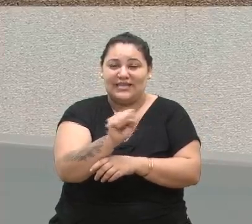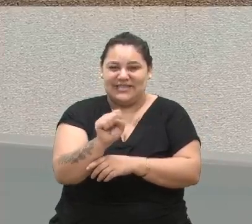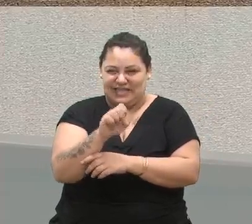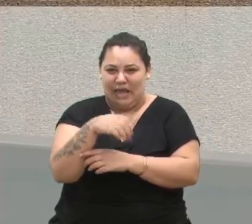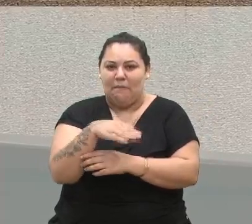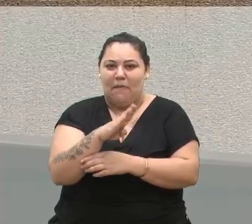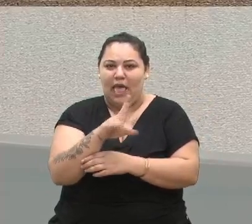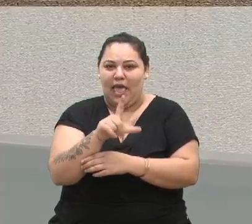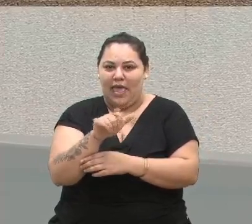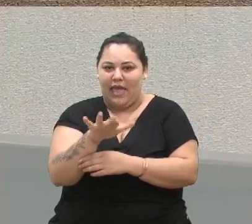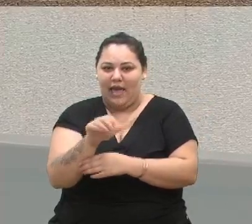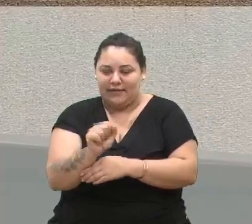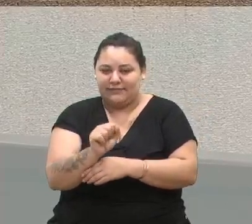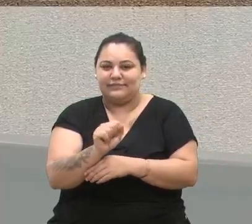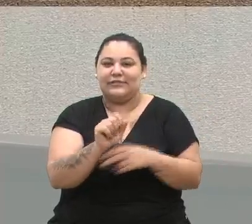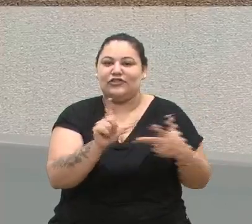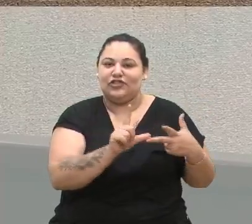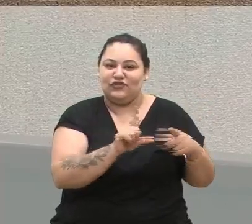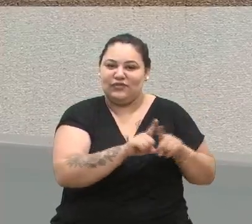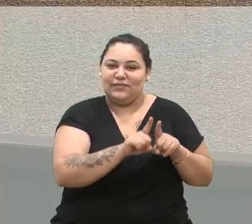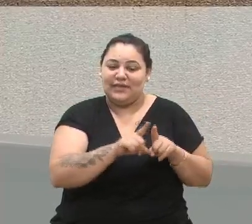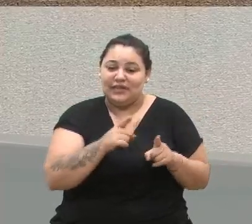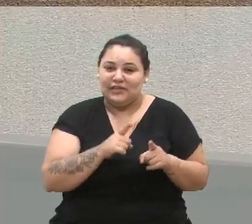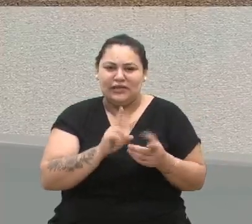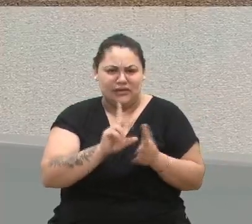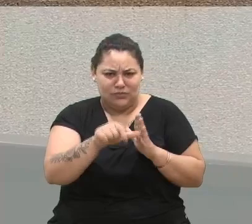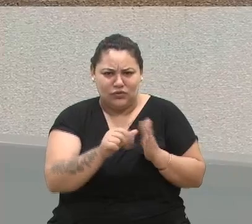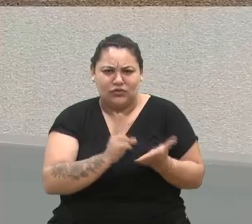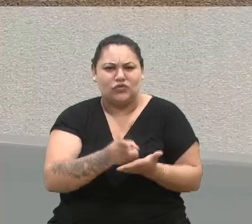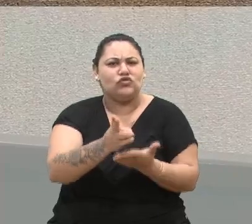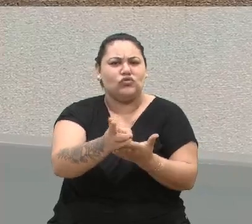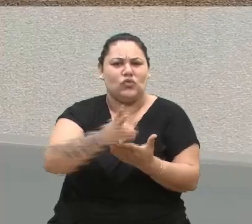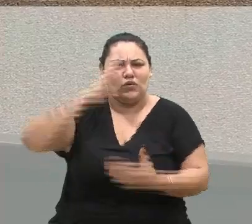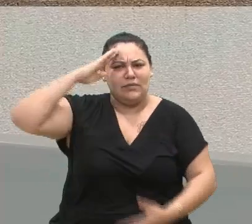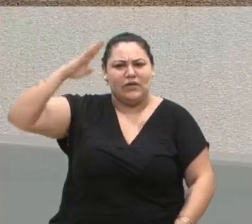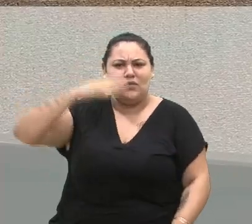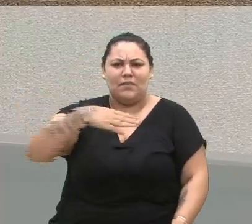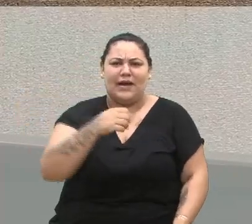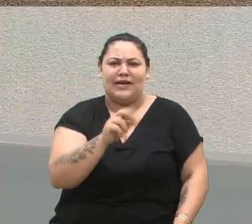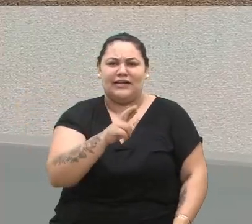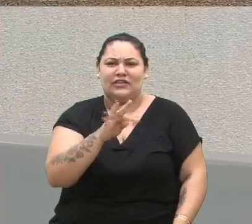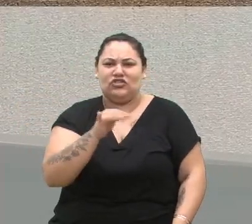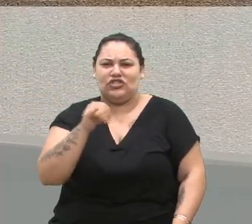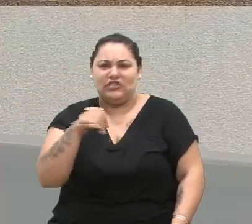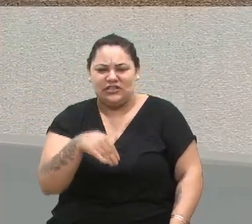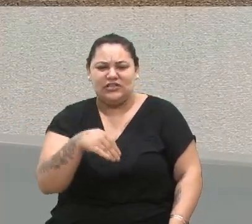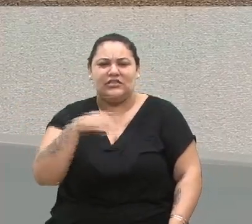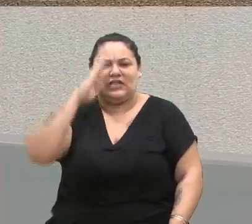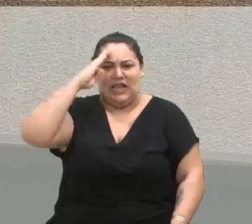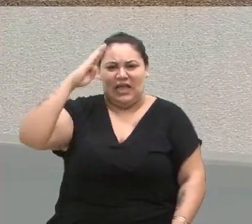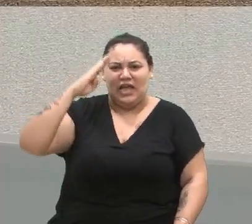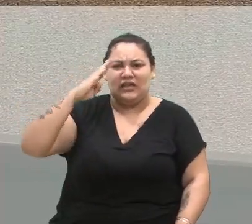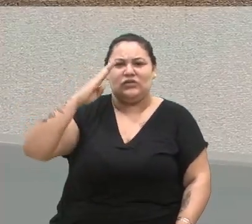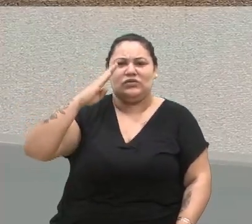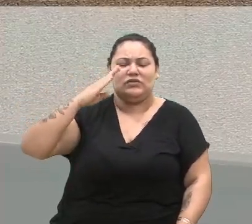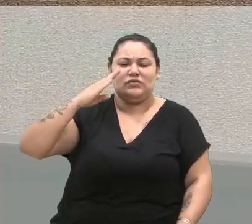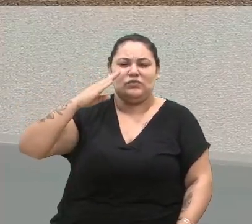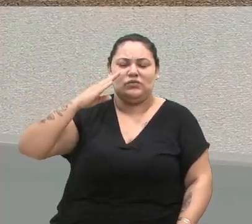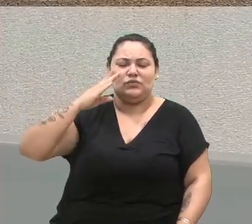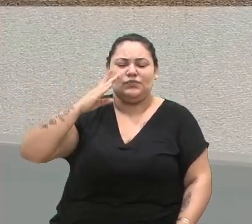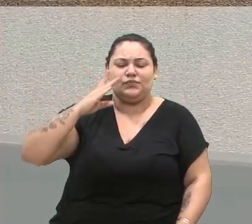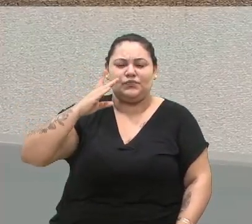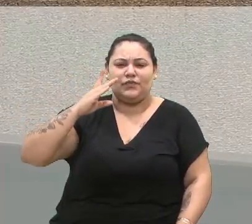bandeira forte dele, que deu continuidade depois do capitão Martim, o delegado Zuco e tantos outros que ajudaram a aprovar